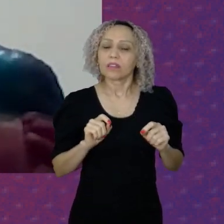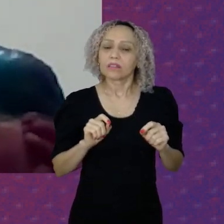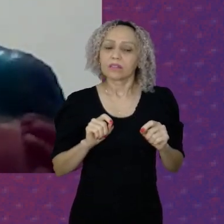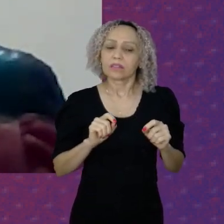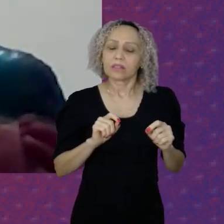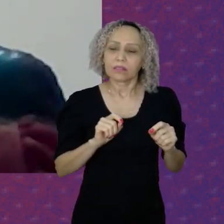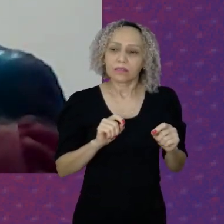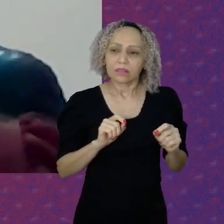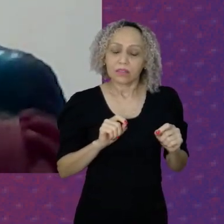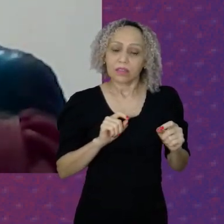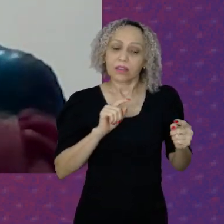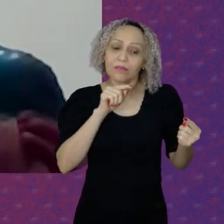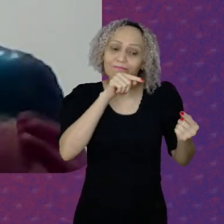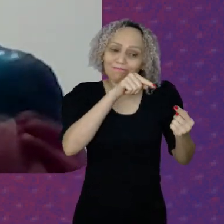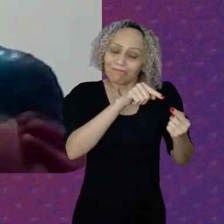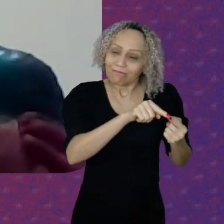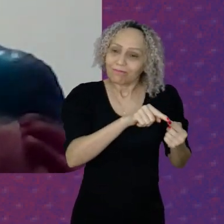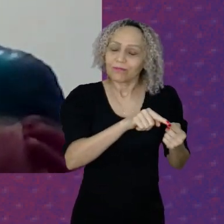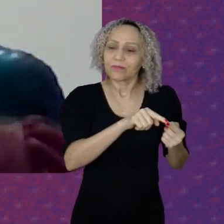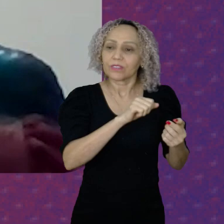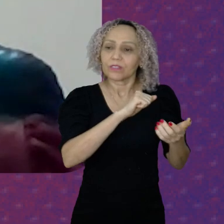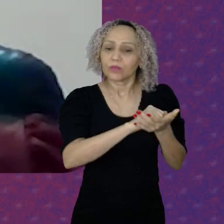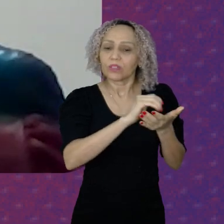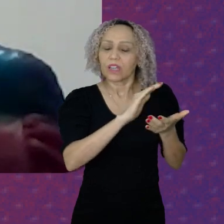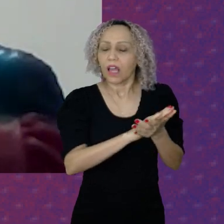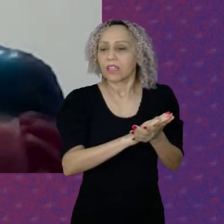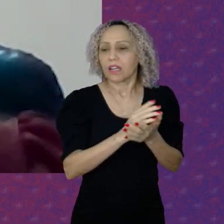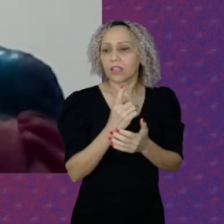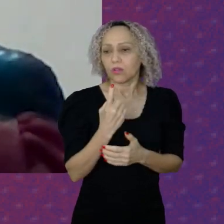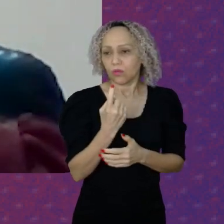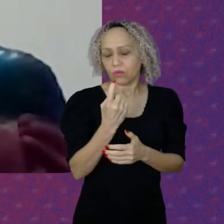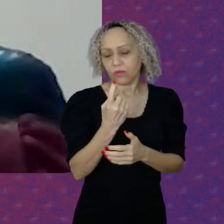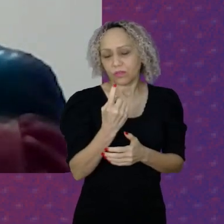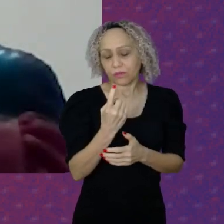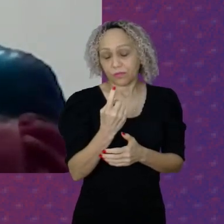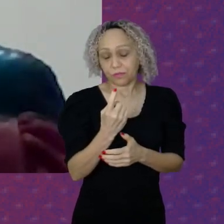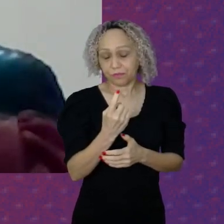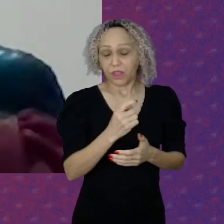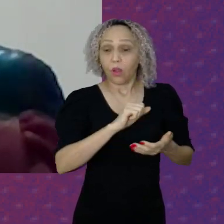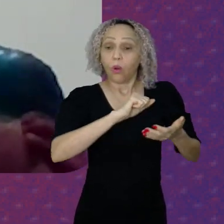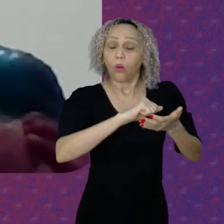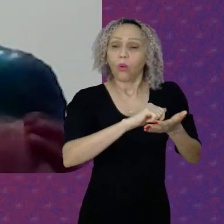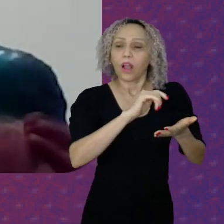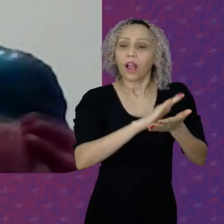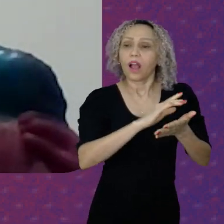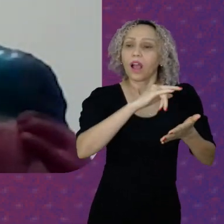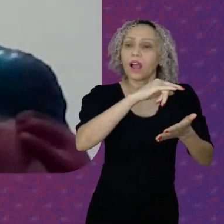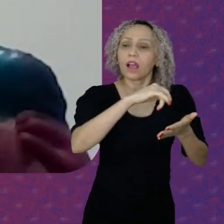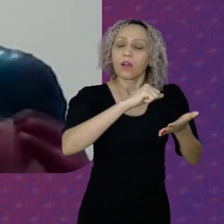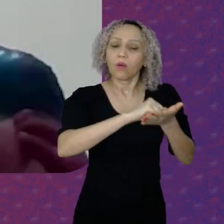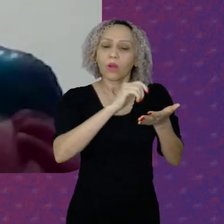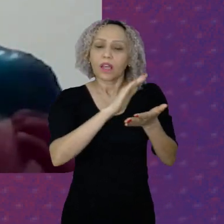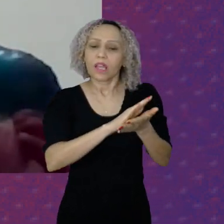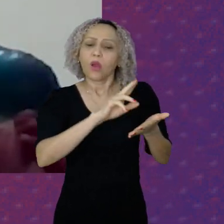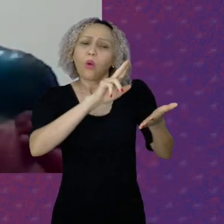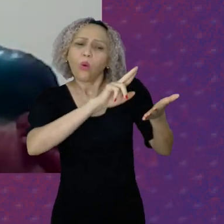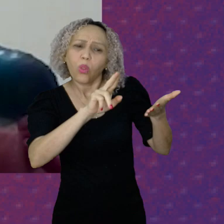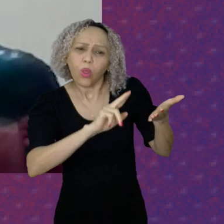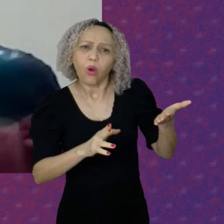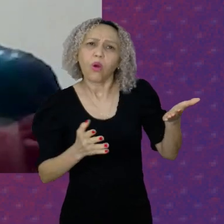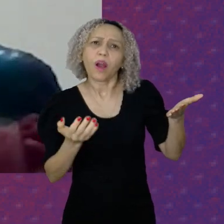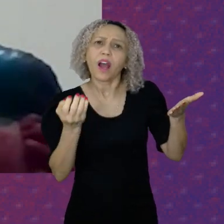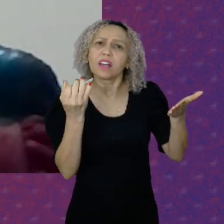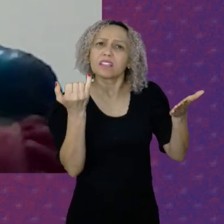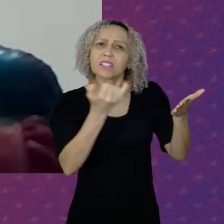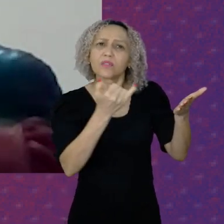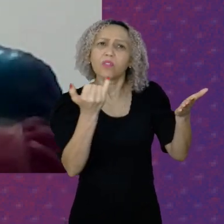único, porque, como eu disse, é a principal base de dados existente hoje, talvez até assim, eu possa dizer que a maior